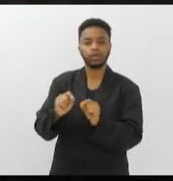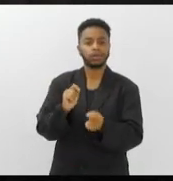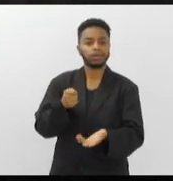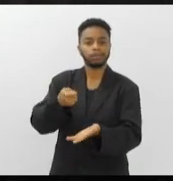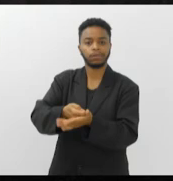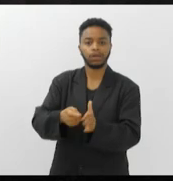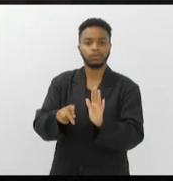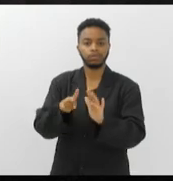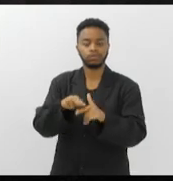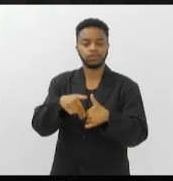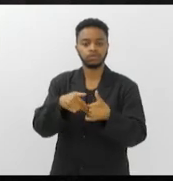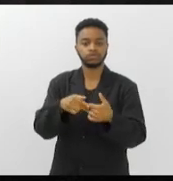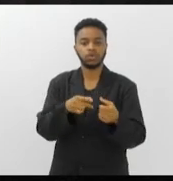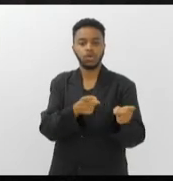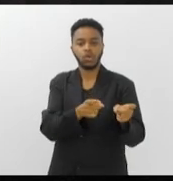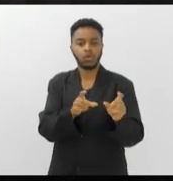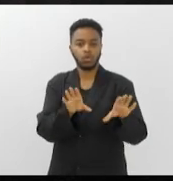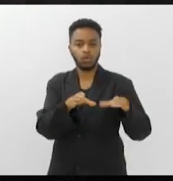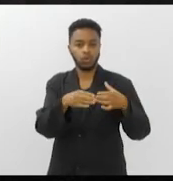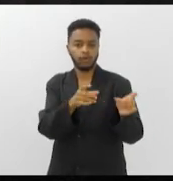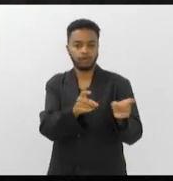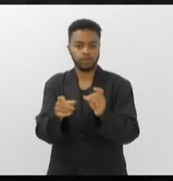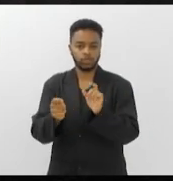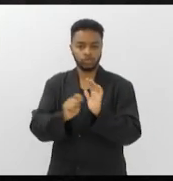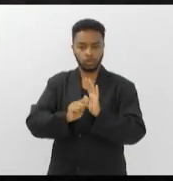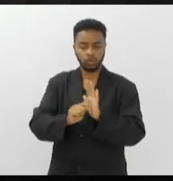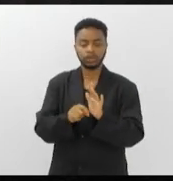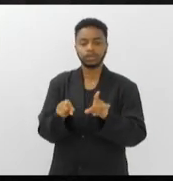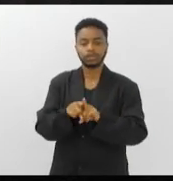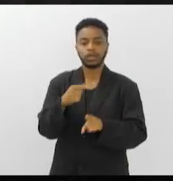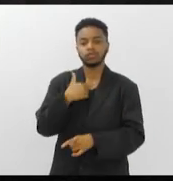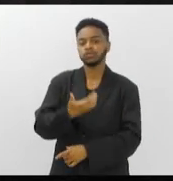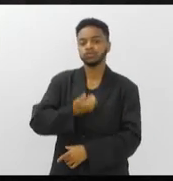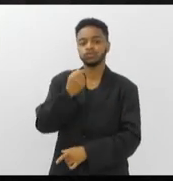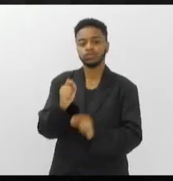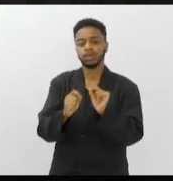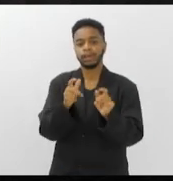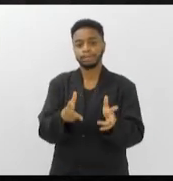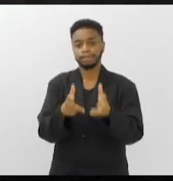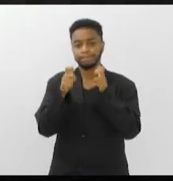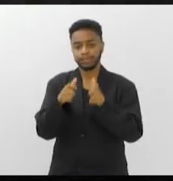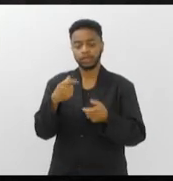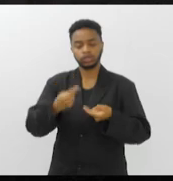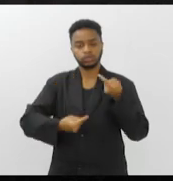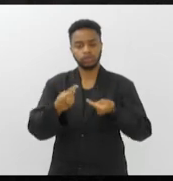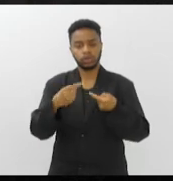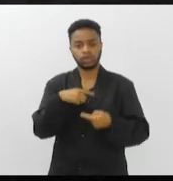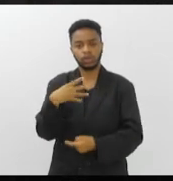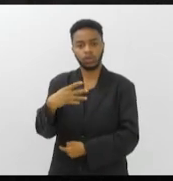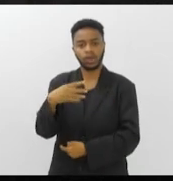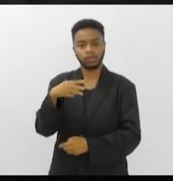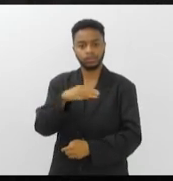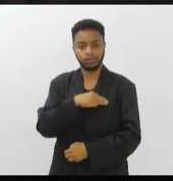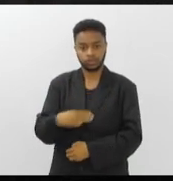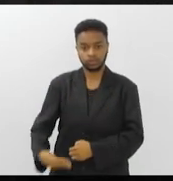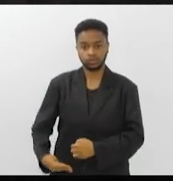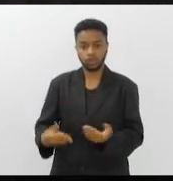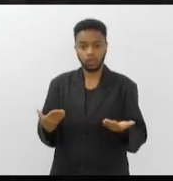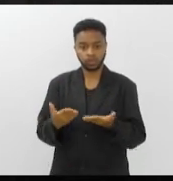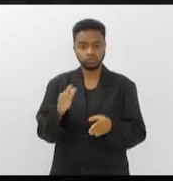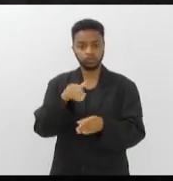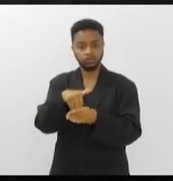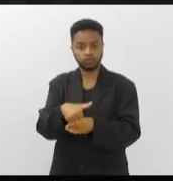droga. E me assusta, o que me assusta é ver que tem uma discussão que 4 ministros hoje votam,